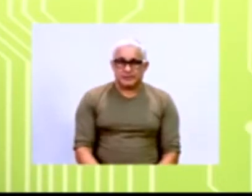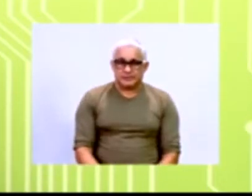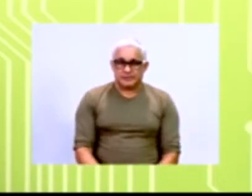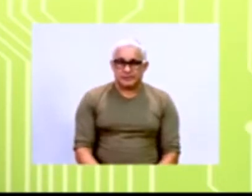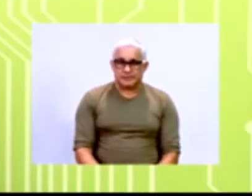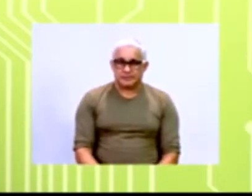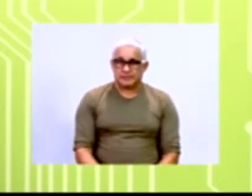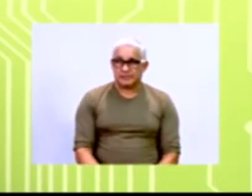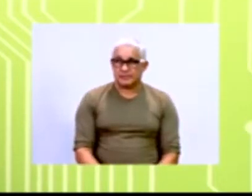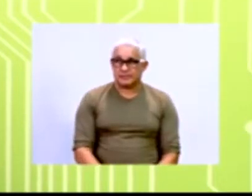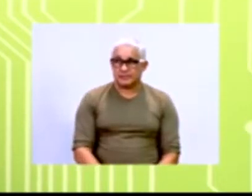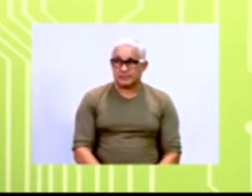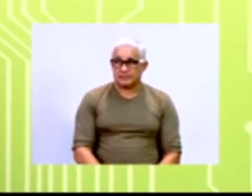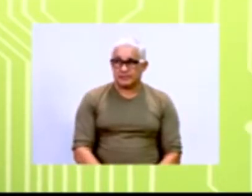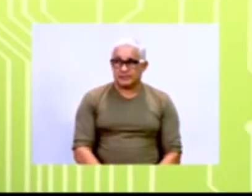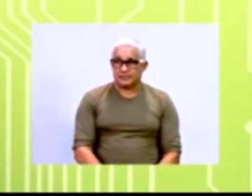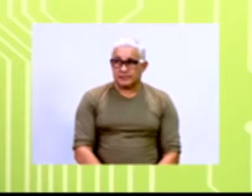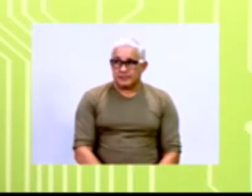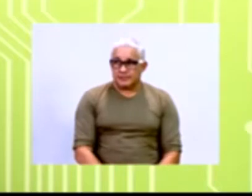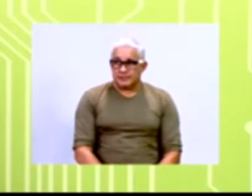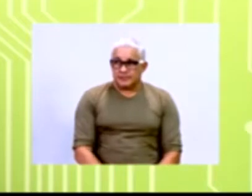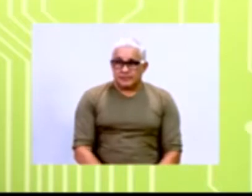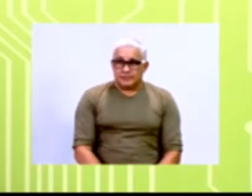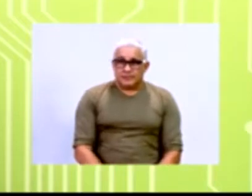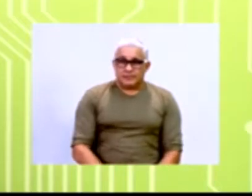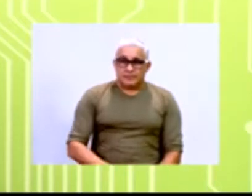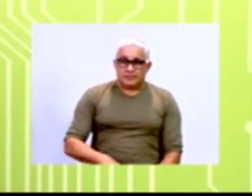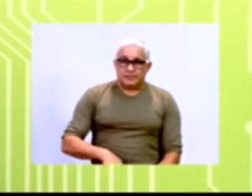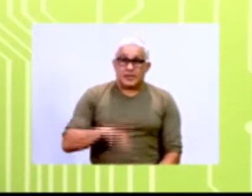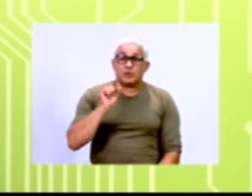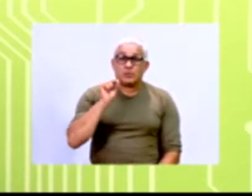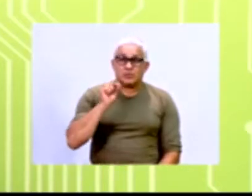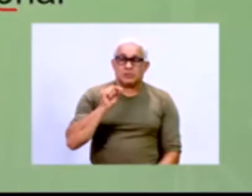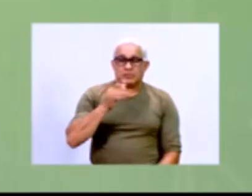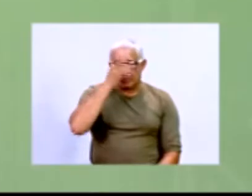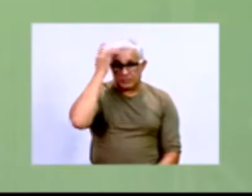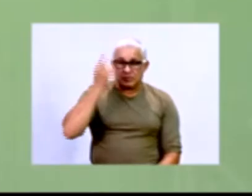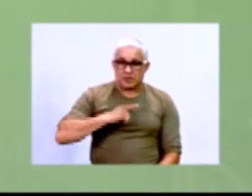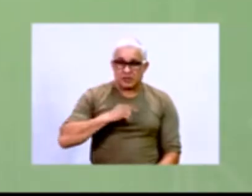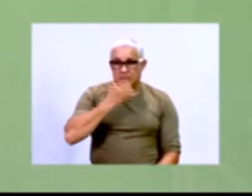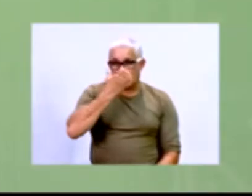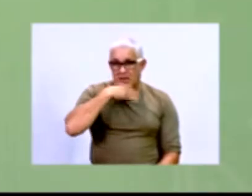popular. Ele é mais para quem tem aparelhos da Apple.